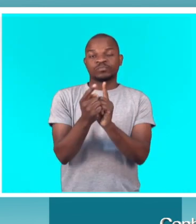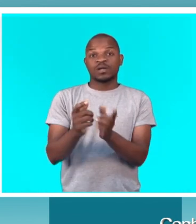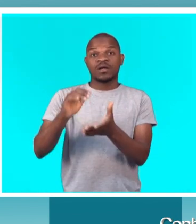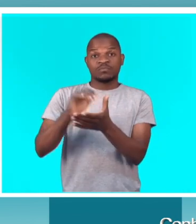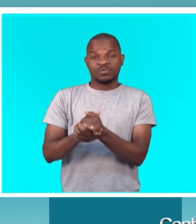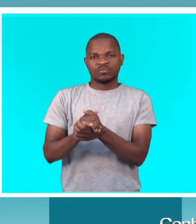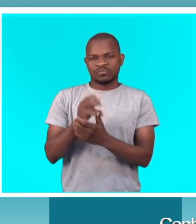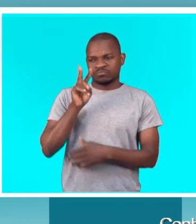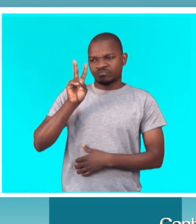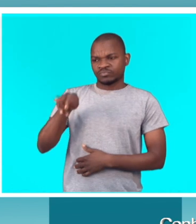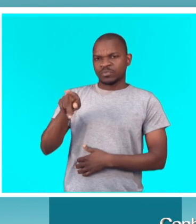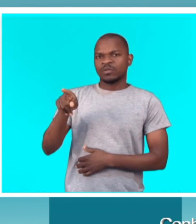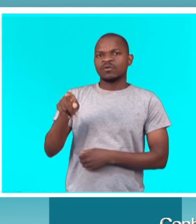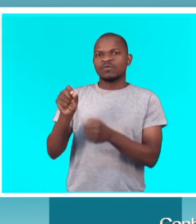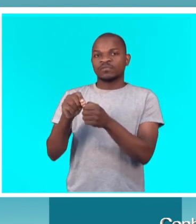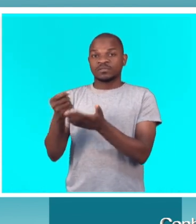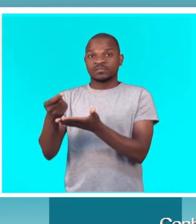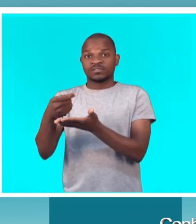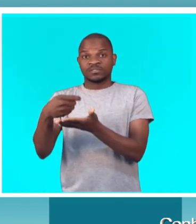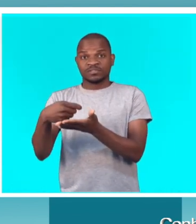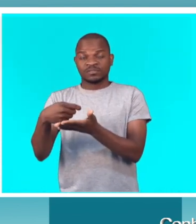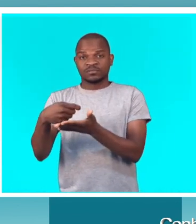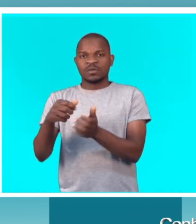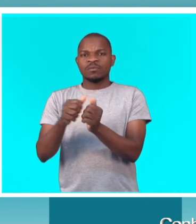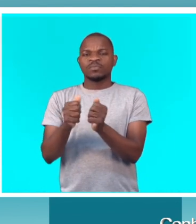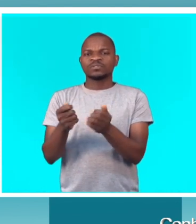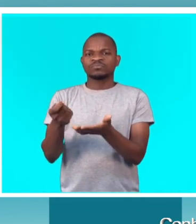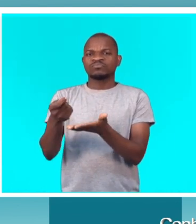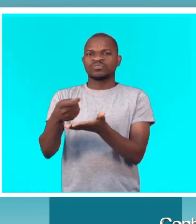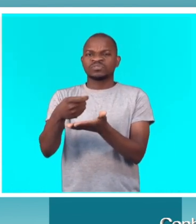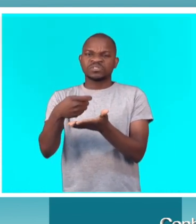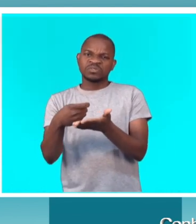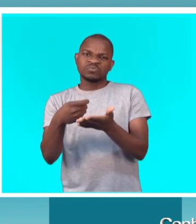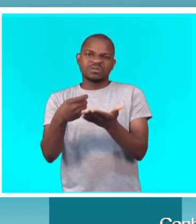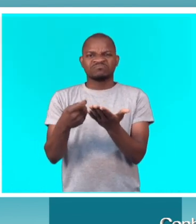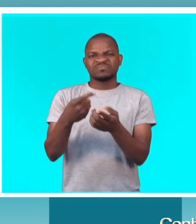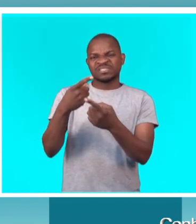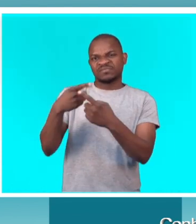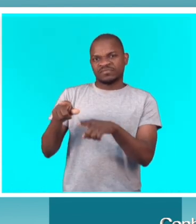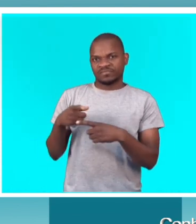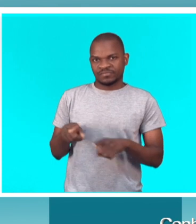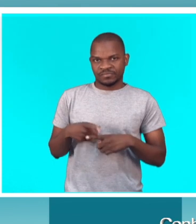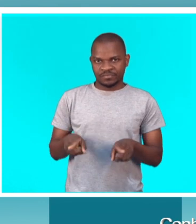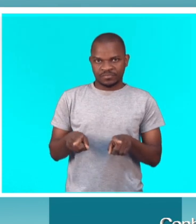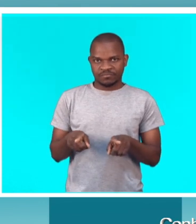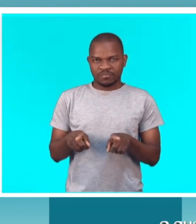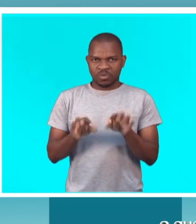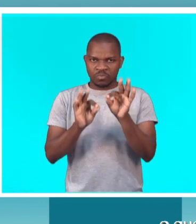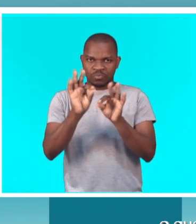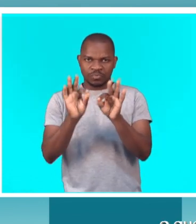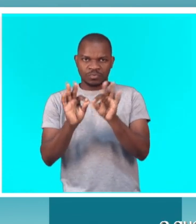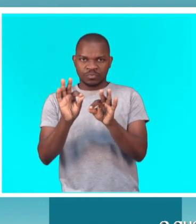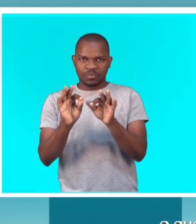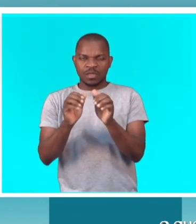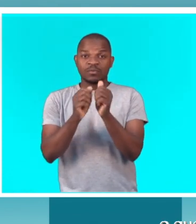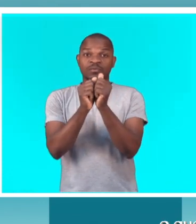então eu via que ele fazia desenhos sombreados. Mas não eram desenhos realistas, mas os desenhos eram sombreados, eram detalhados, essa coisa toda.